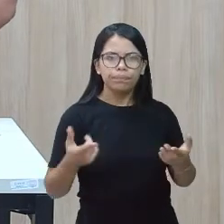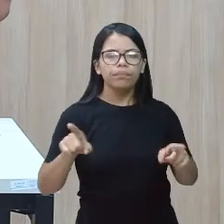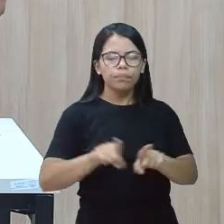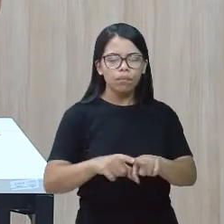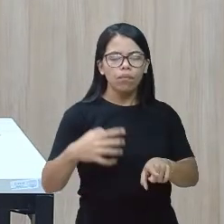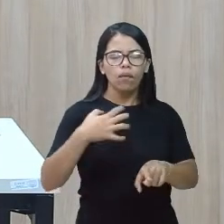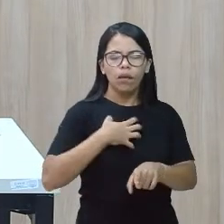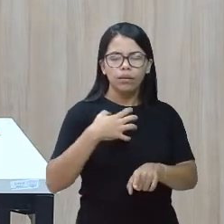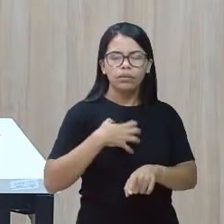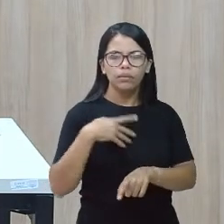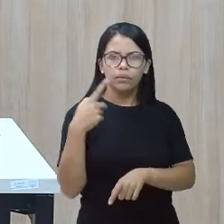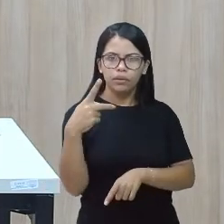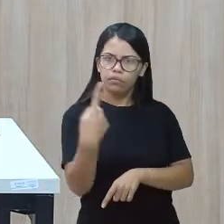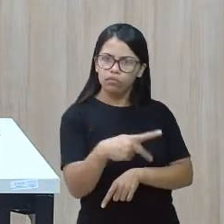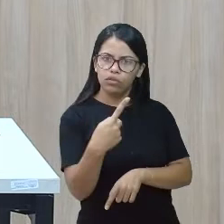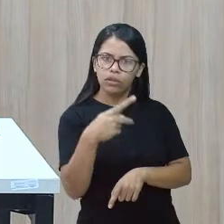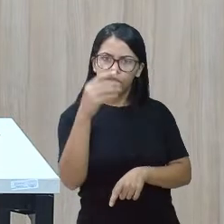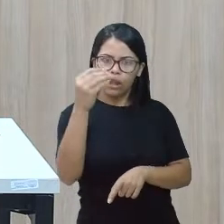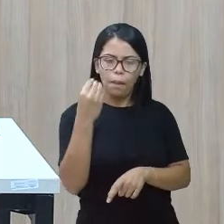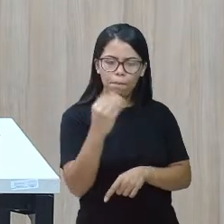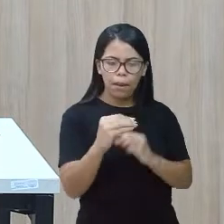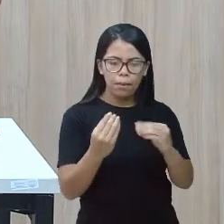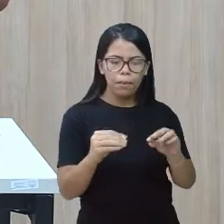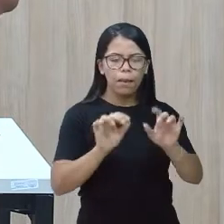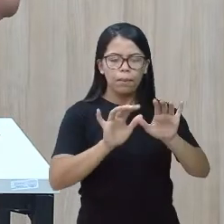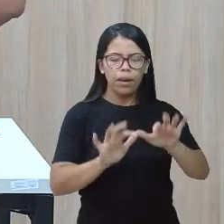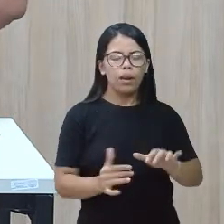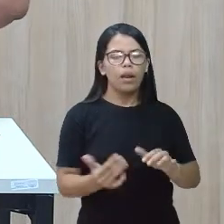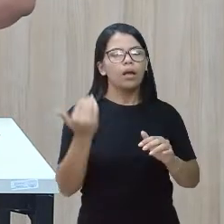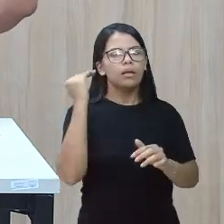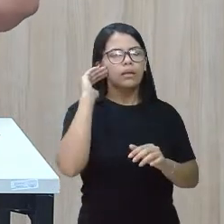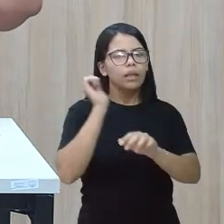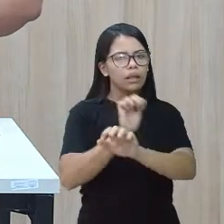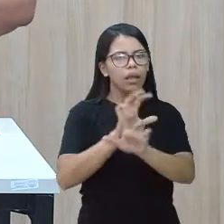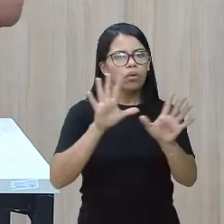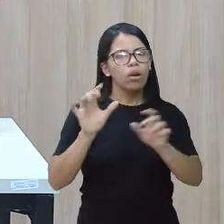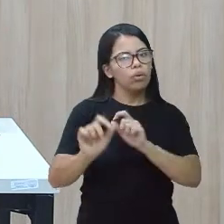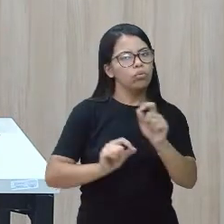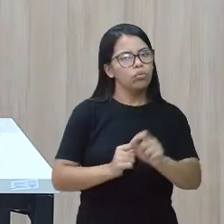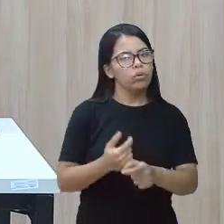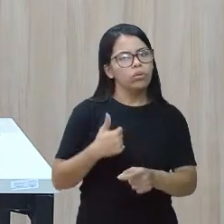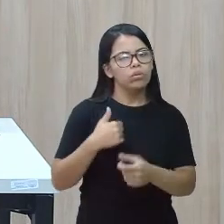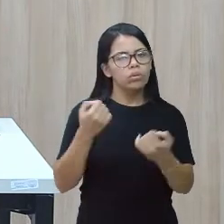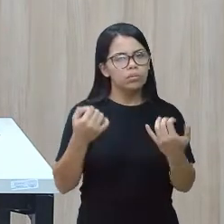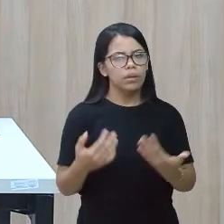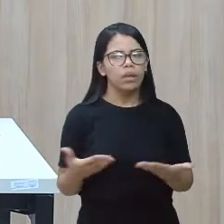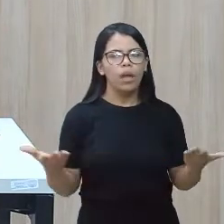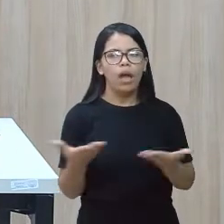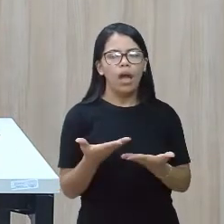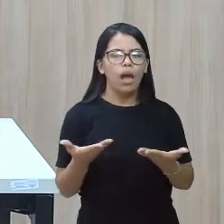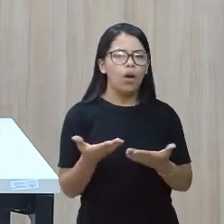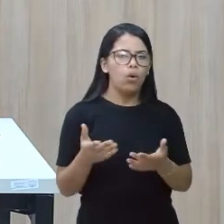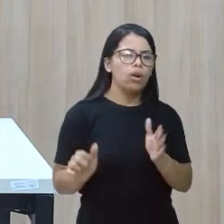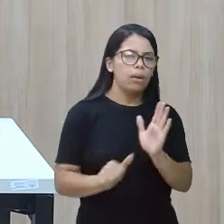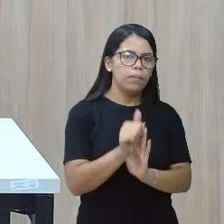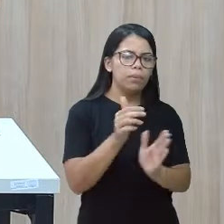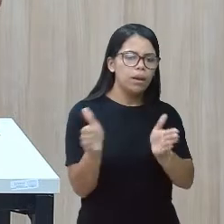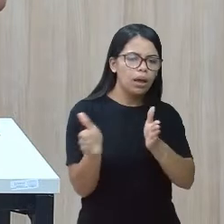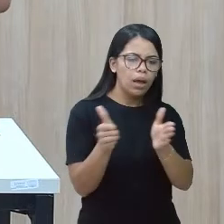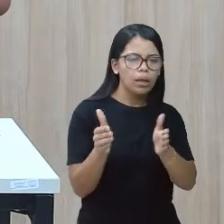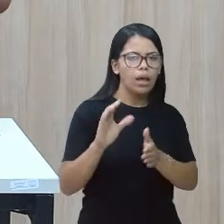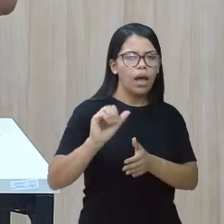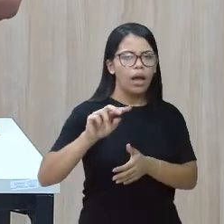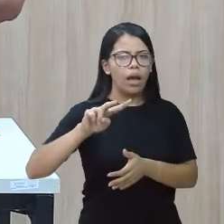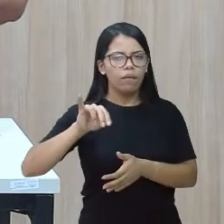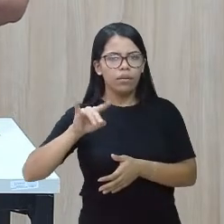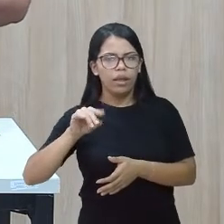colocarem para a gente que compreenderam, que entenderam aí essa primeira etapa aí com a cavidade